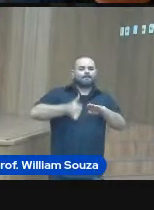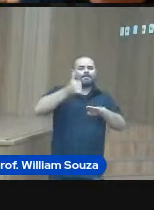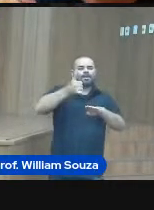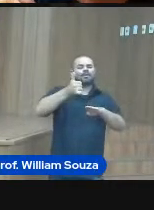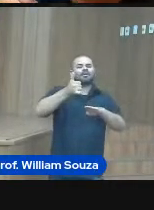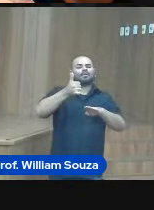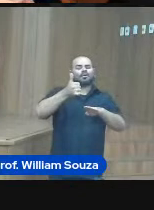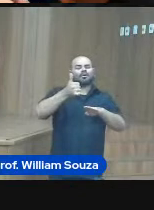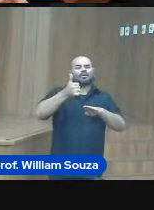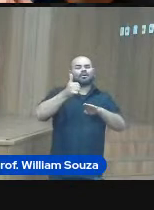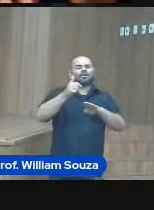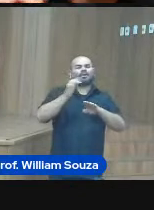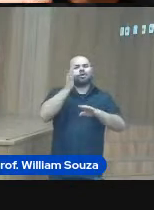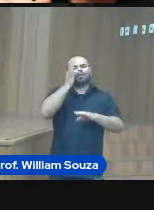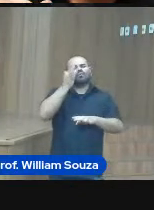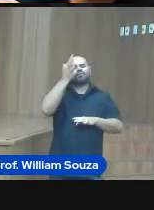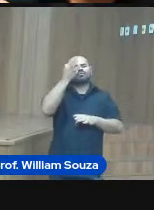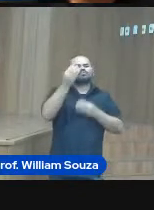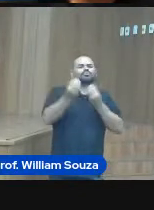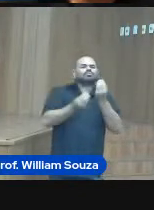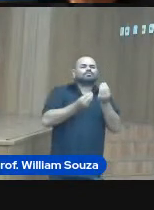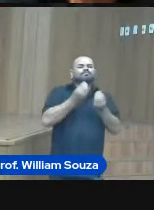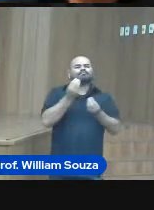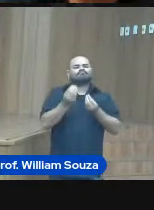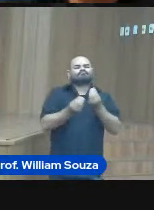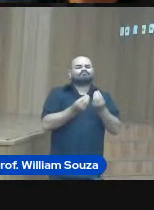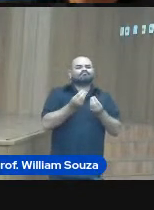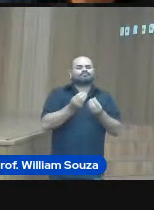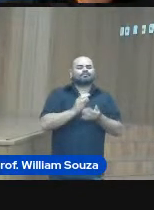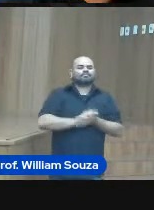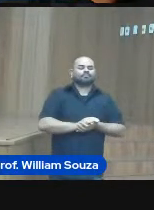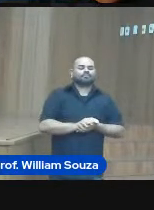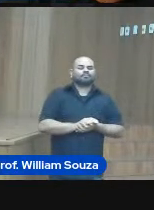poderia ser o nosso futuro? Então,